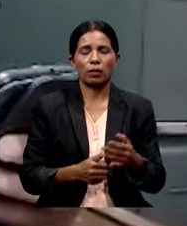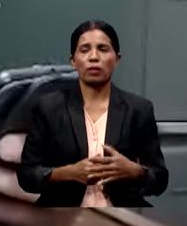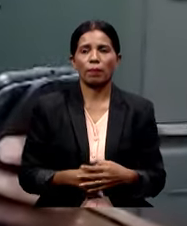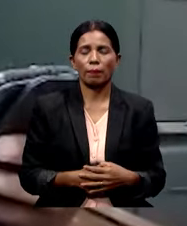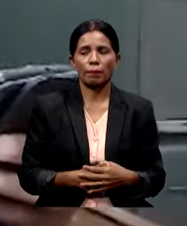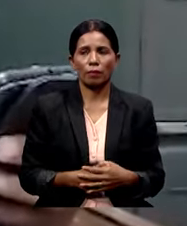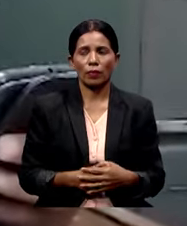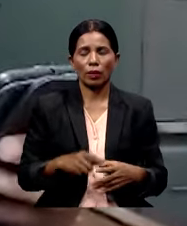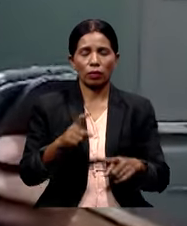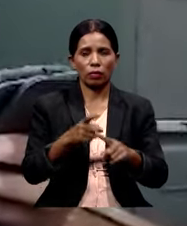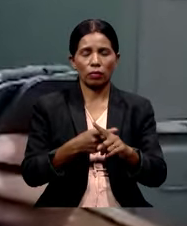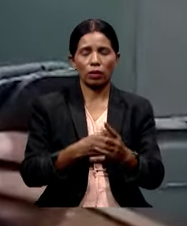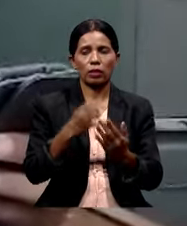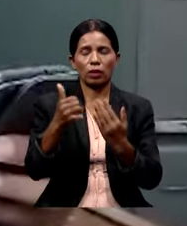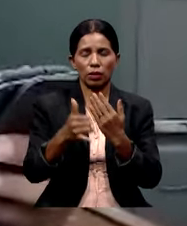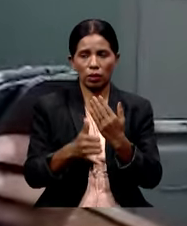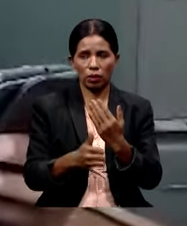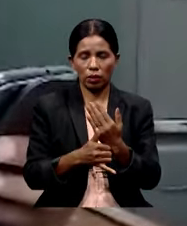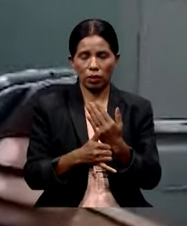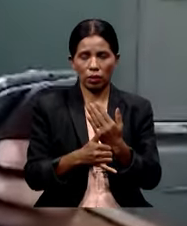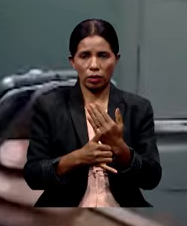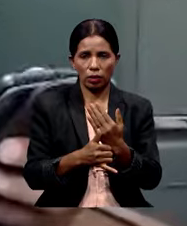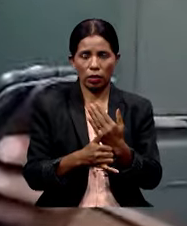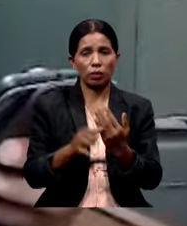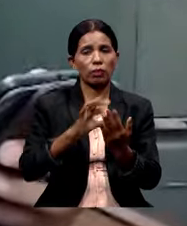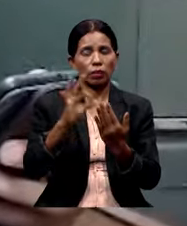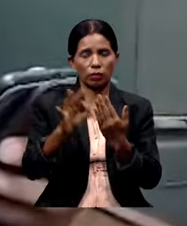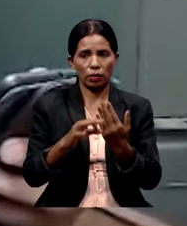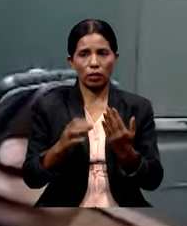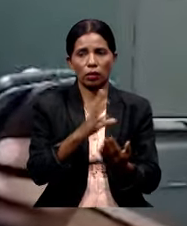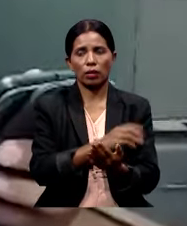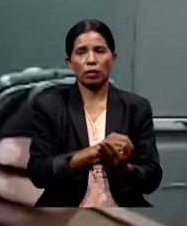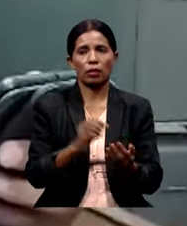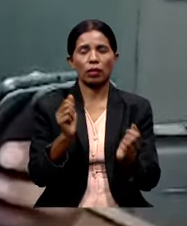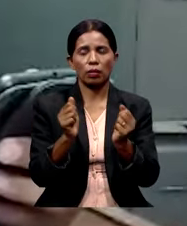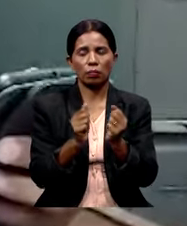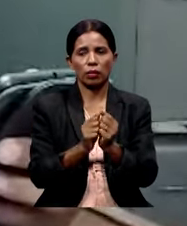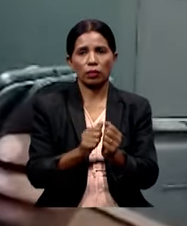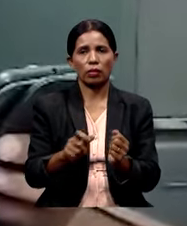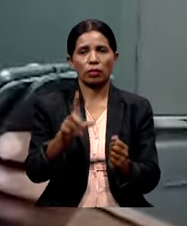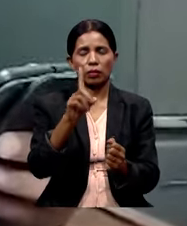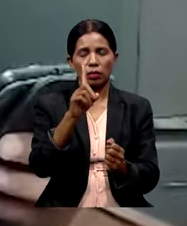Iha janeiro to fevereiro, ita iha partus normal hamutuk 1090 pacientes.